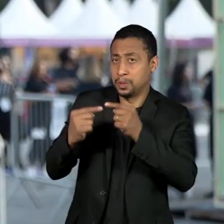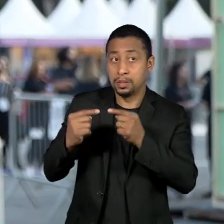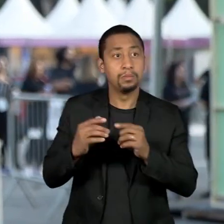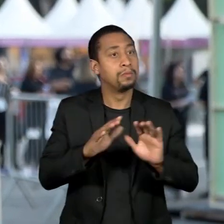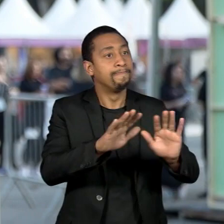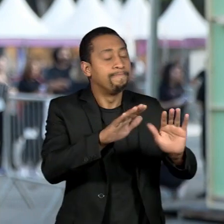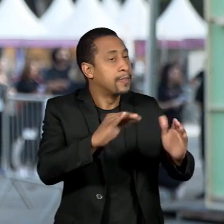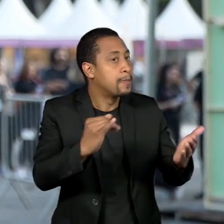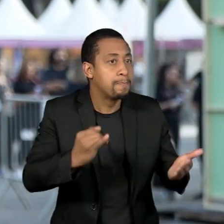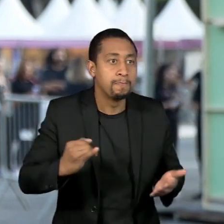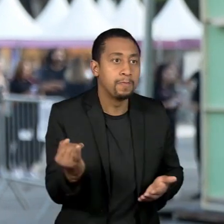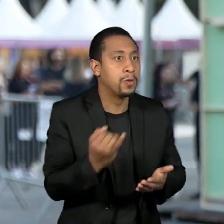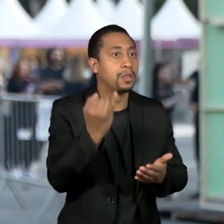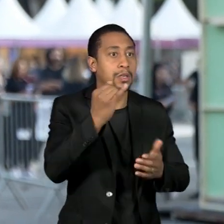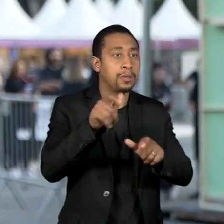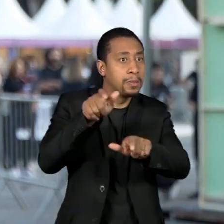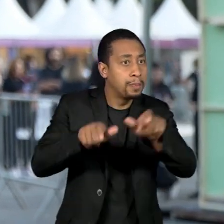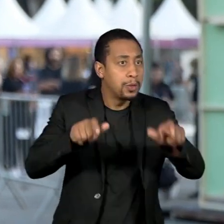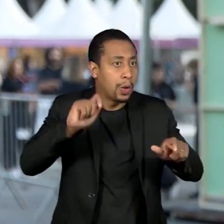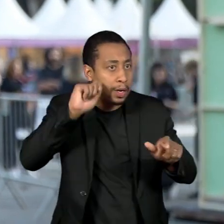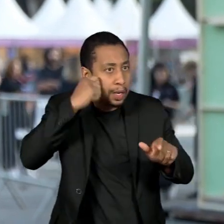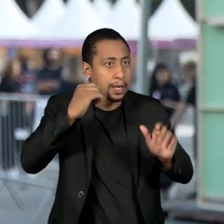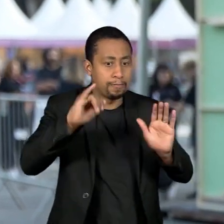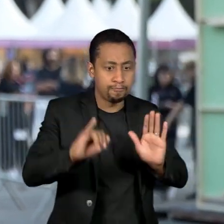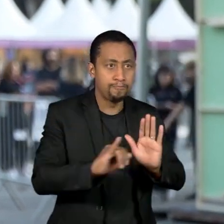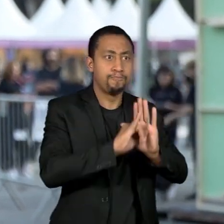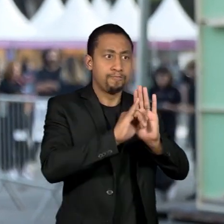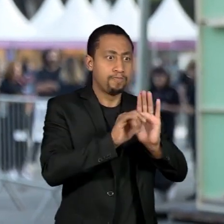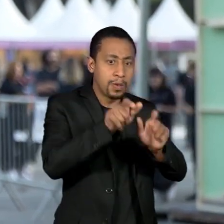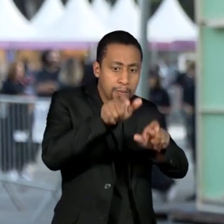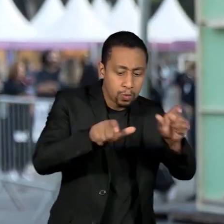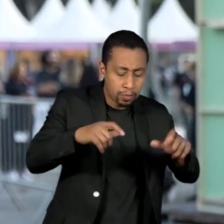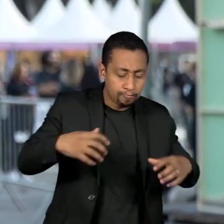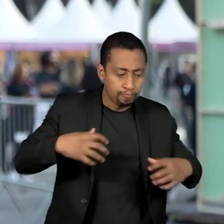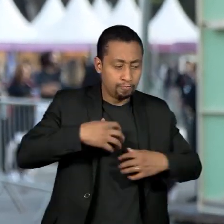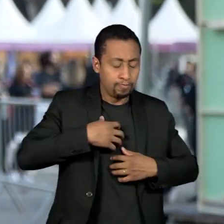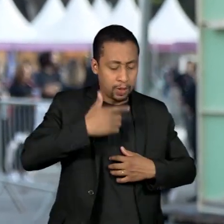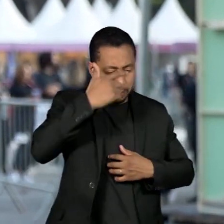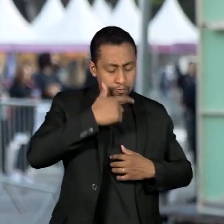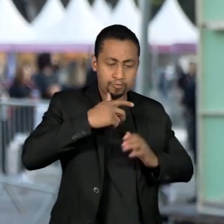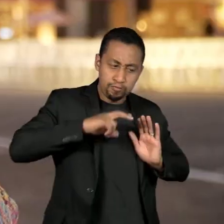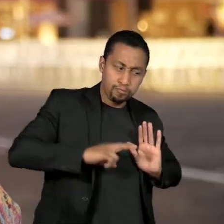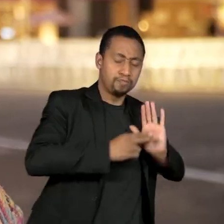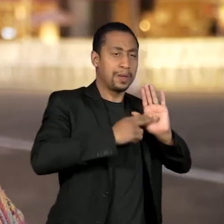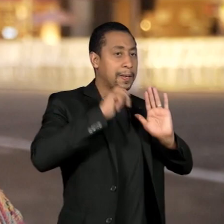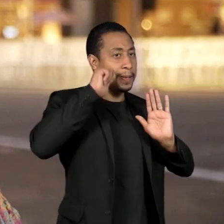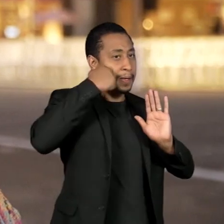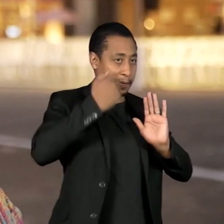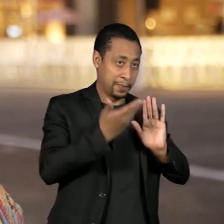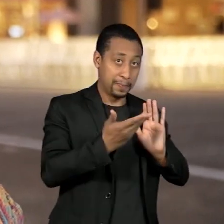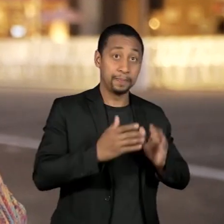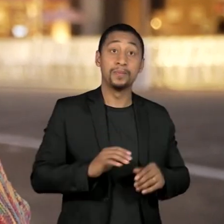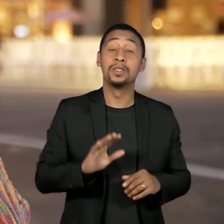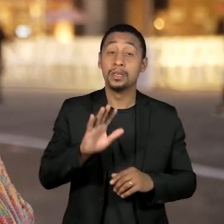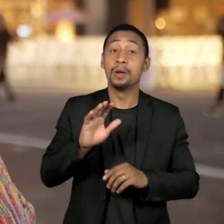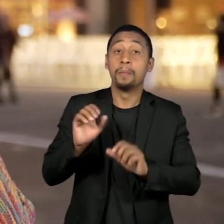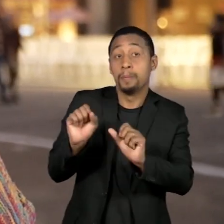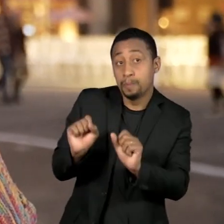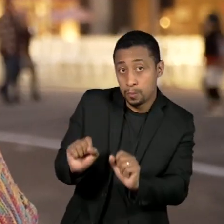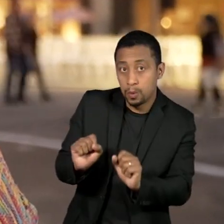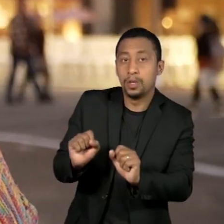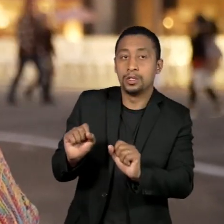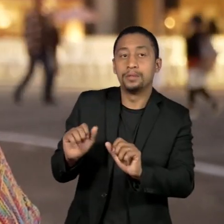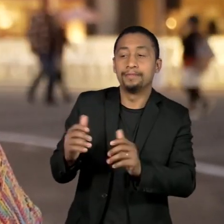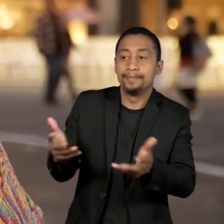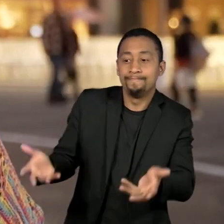com a construção de uma identidade negra, sobretudo na composição de uma subjetividade negra. Podemos reconstruir a